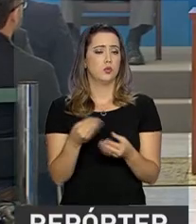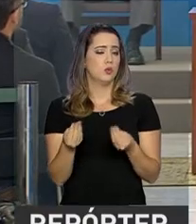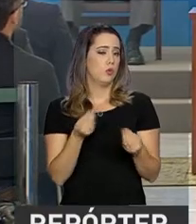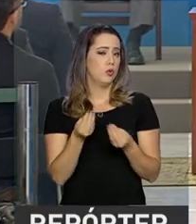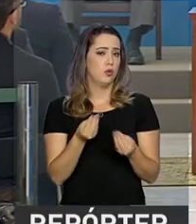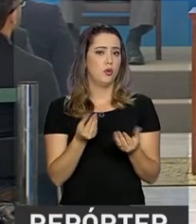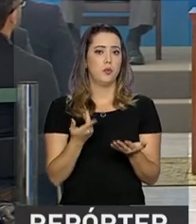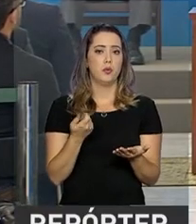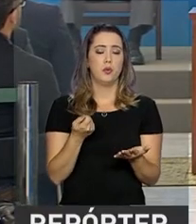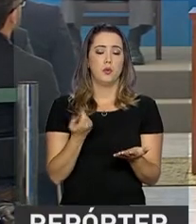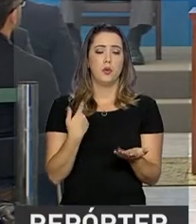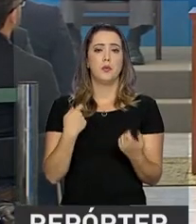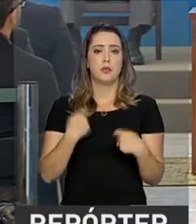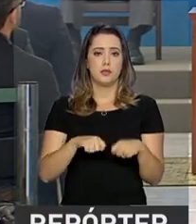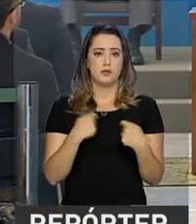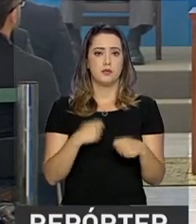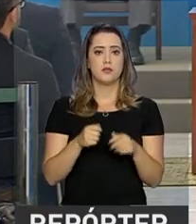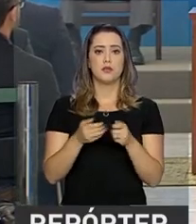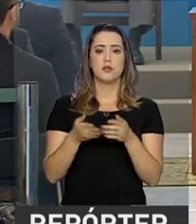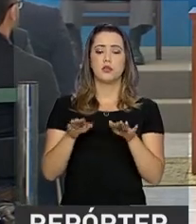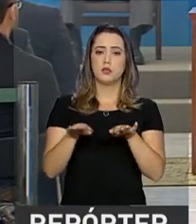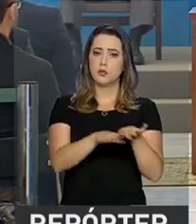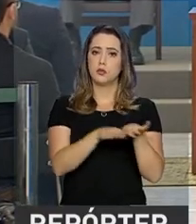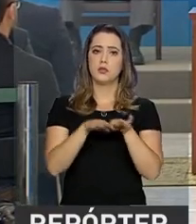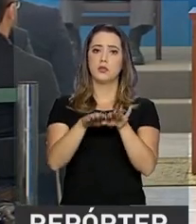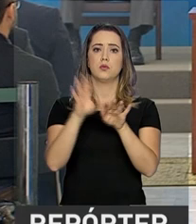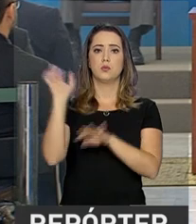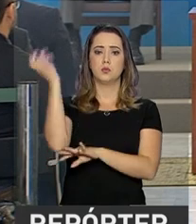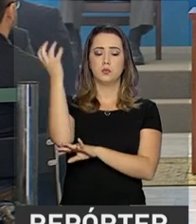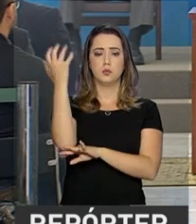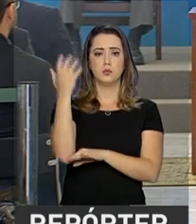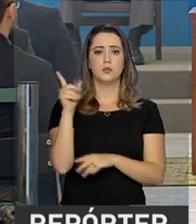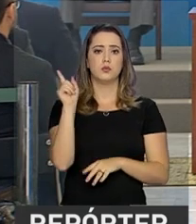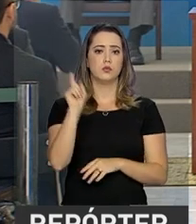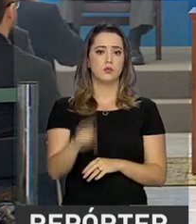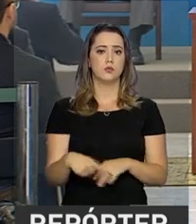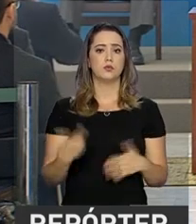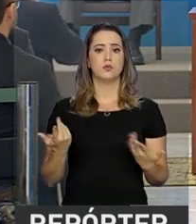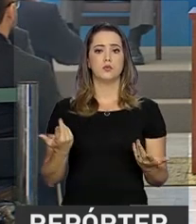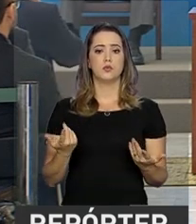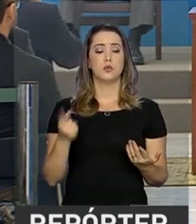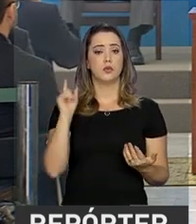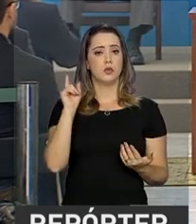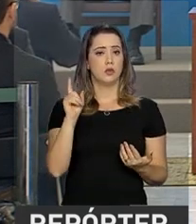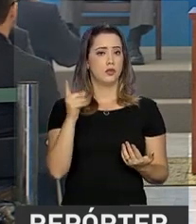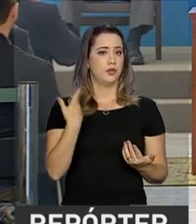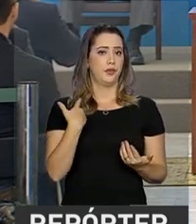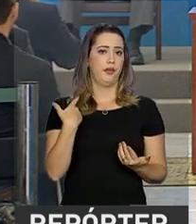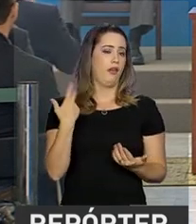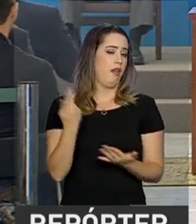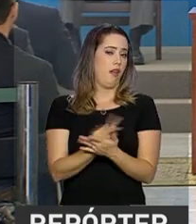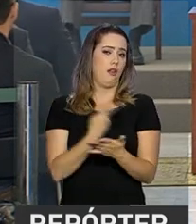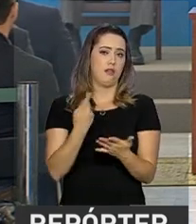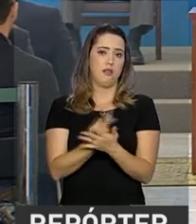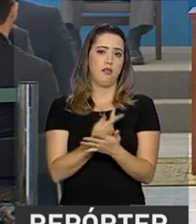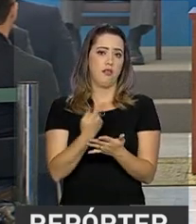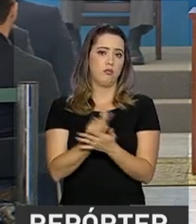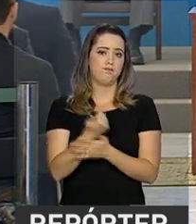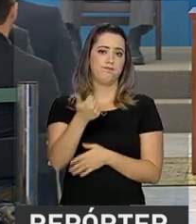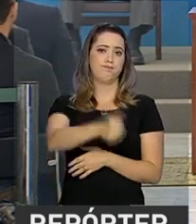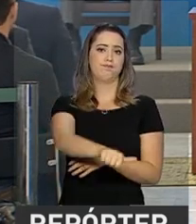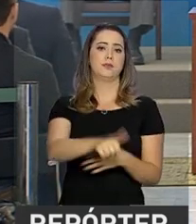sobreviver sem ter um equilíbrio ambiental seria uma manifestação de estupidez de isto disse